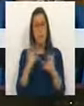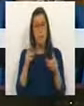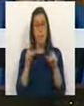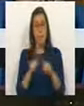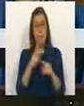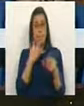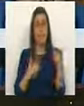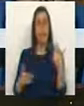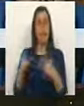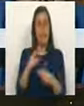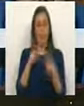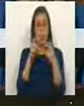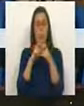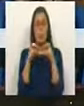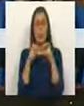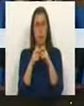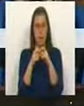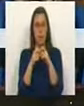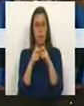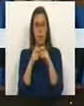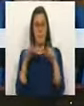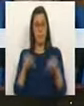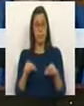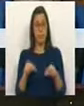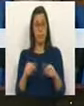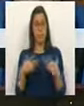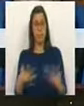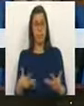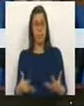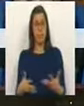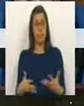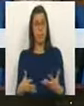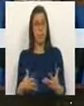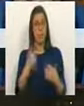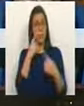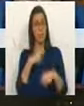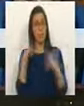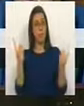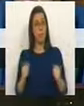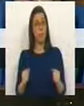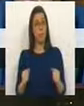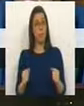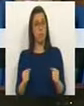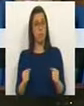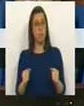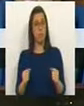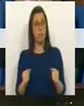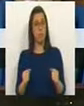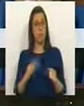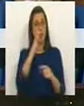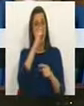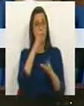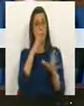parte das críticas e dos problemas que aqui ainda agora são trazidos